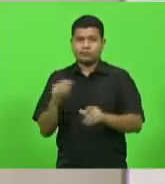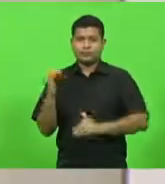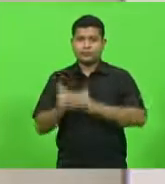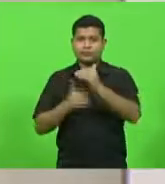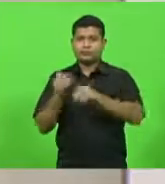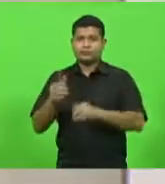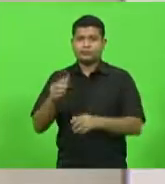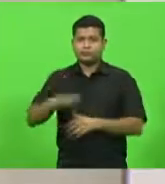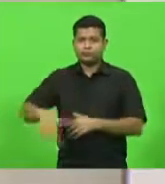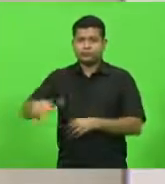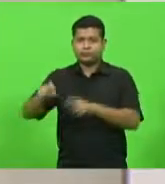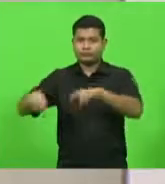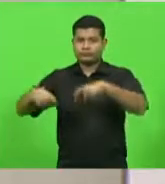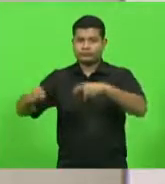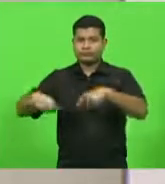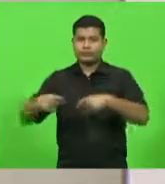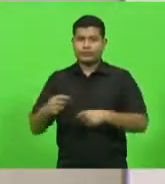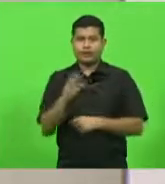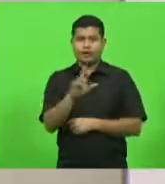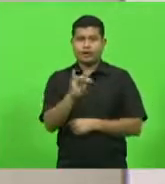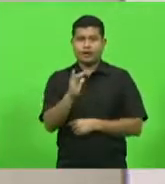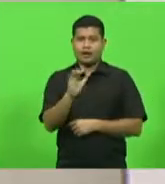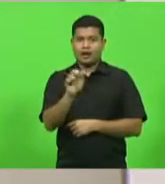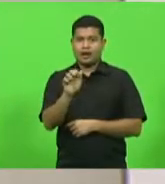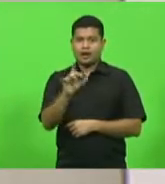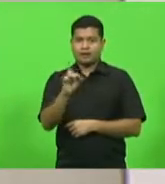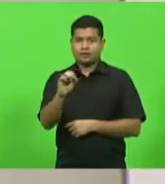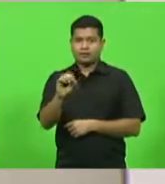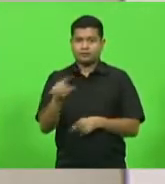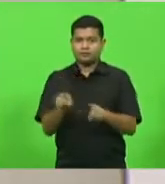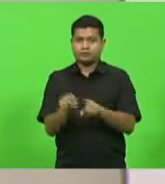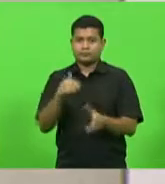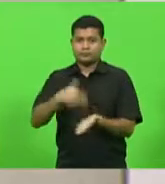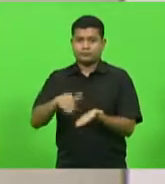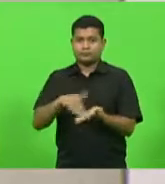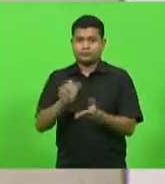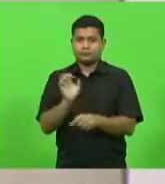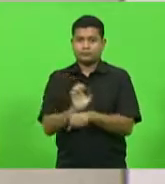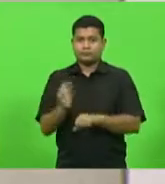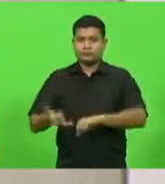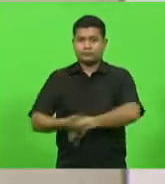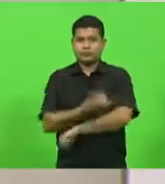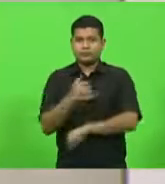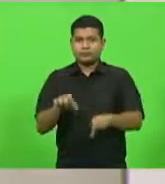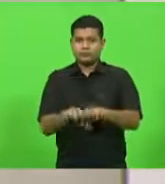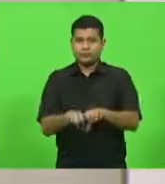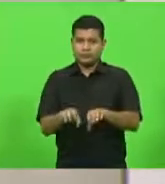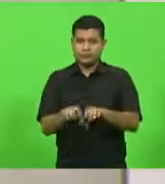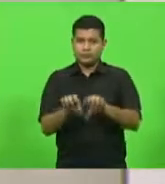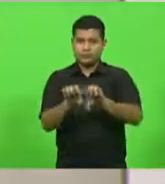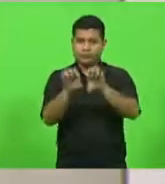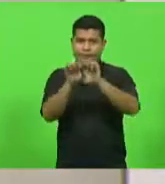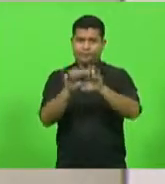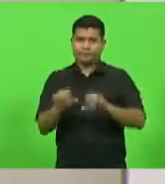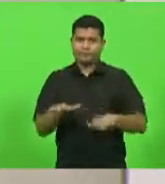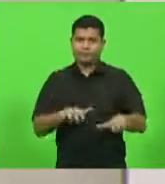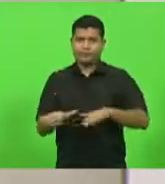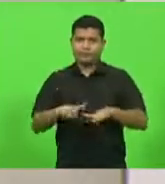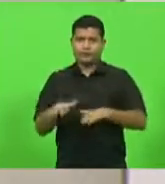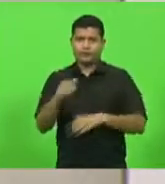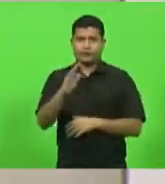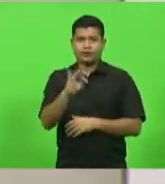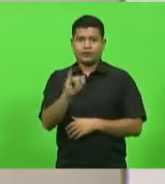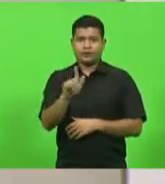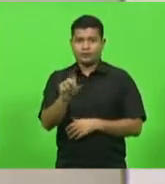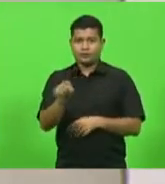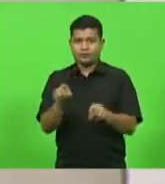Rural, Ricardo Mioto. Excelentíssimo senhor secretário de Estado da Infraestrutura e Mobilidade, Tiago Augusto Vieira. Excelentíssima